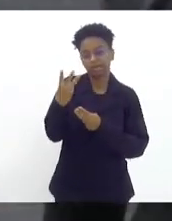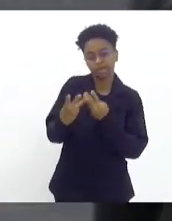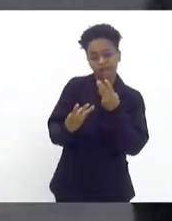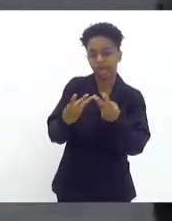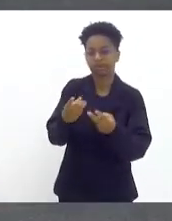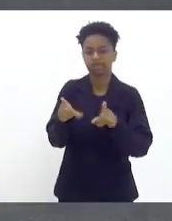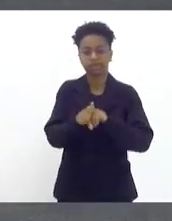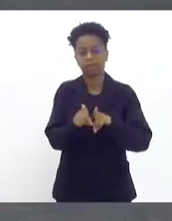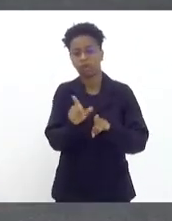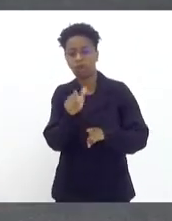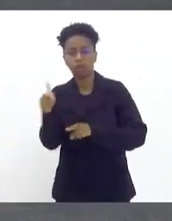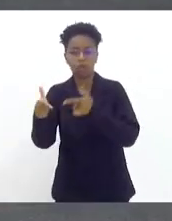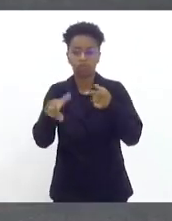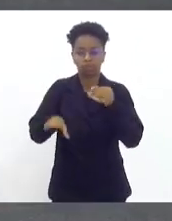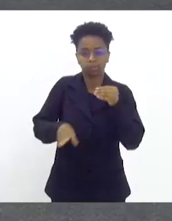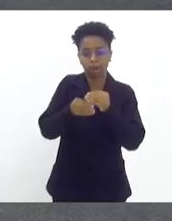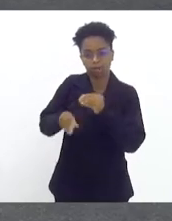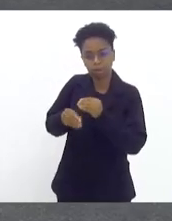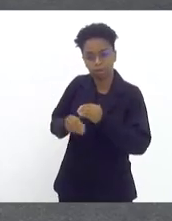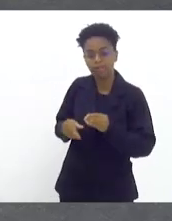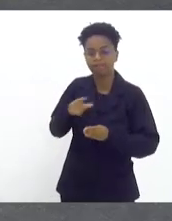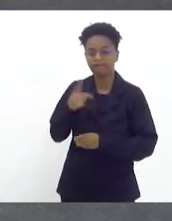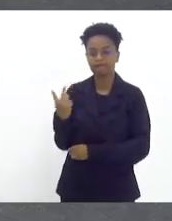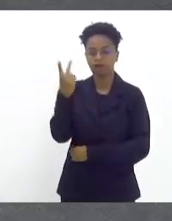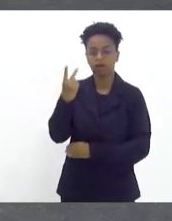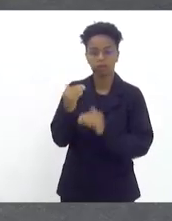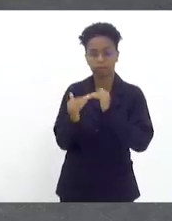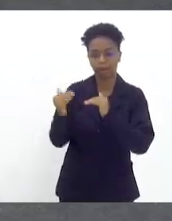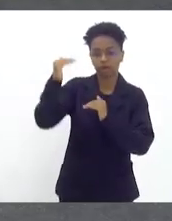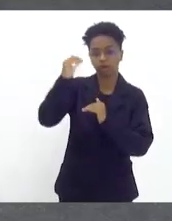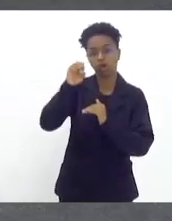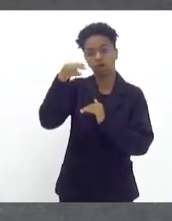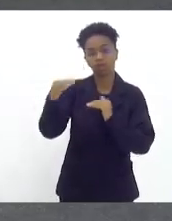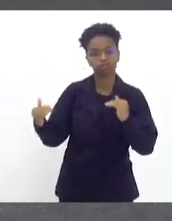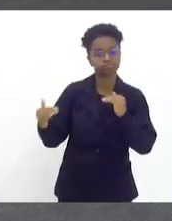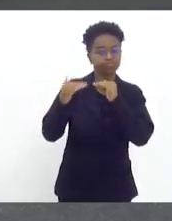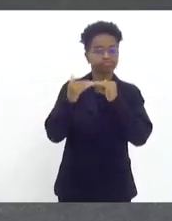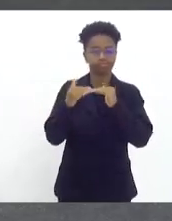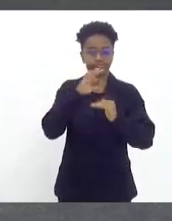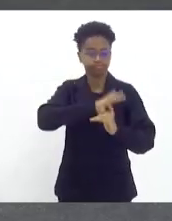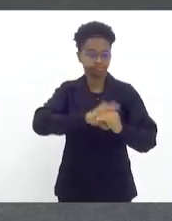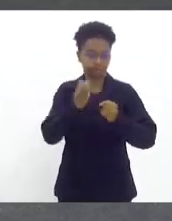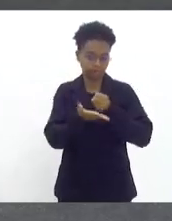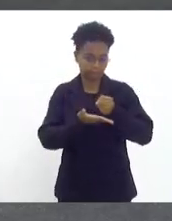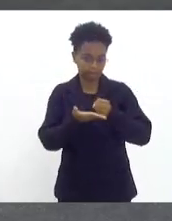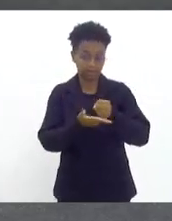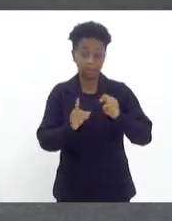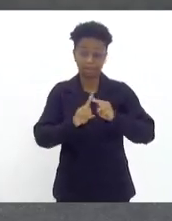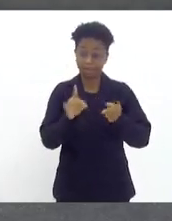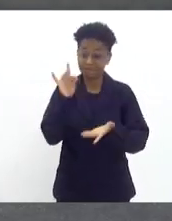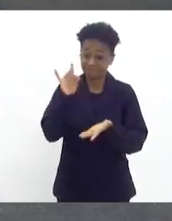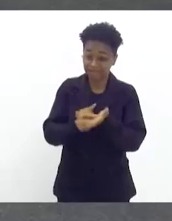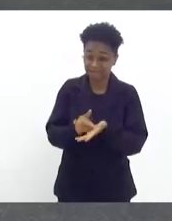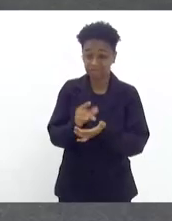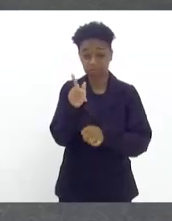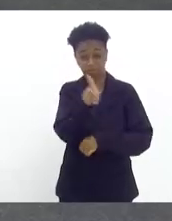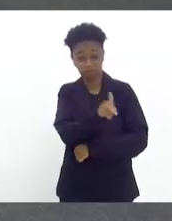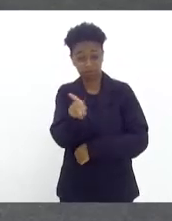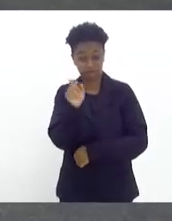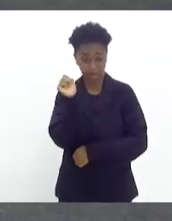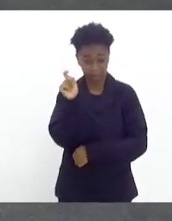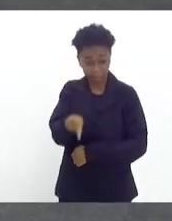gratificações um valor maior ou igual ao piso salarial quando nós observamos a realidade dos professores